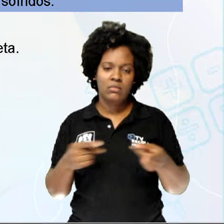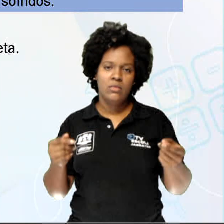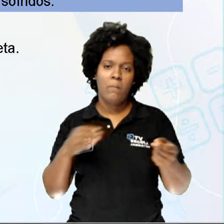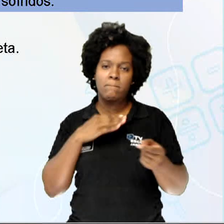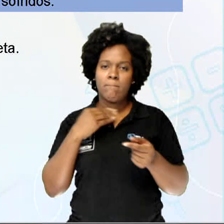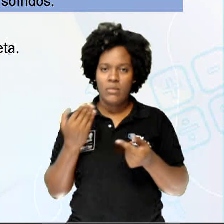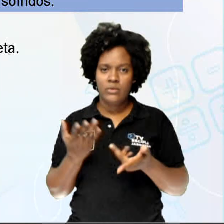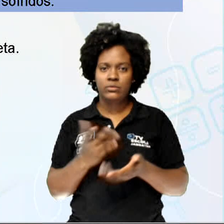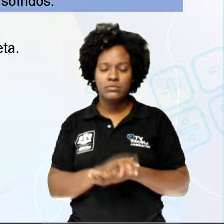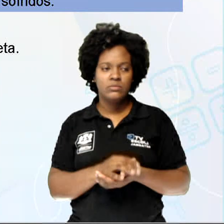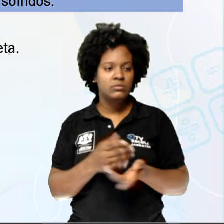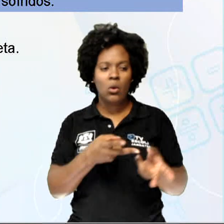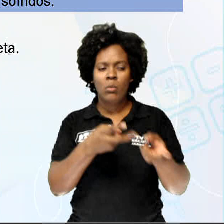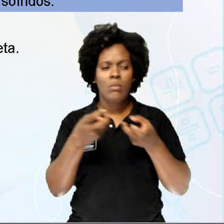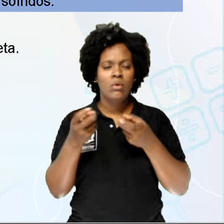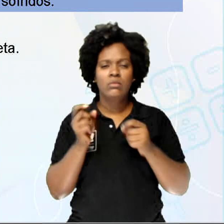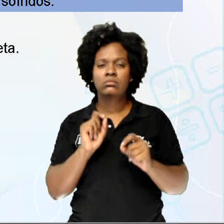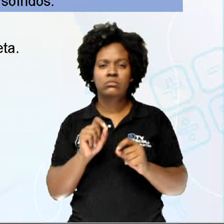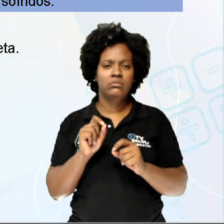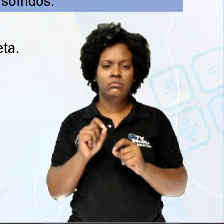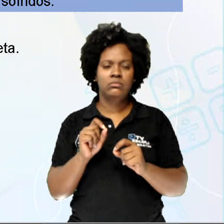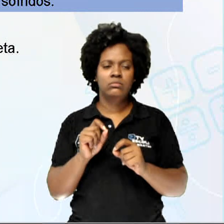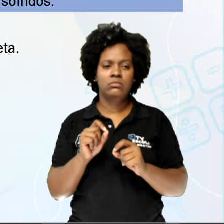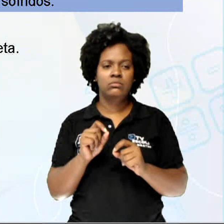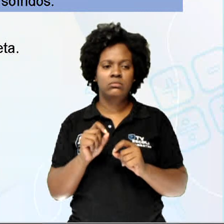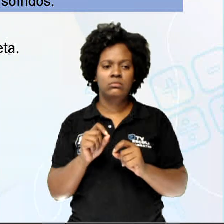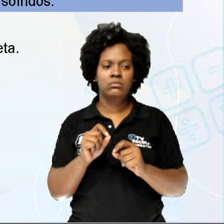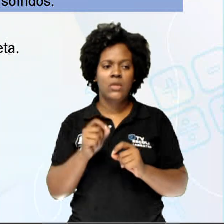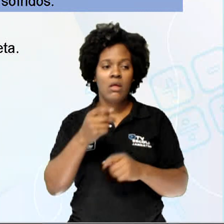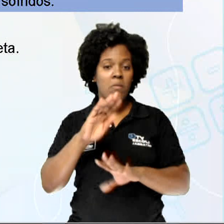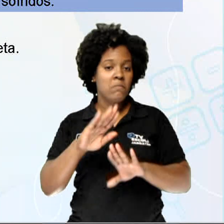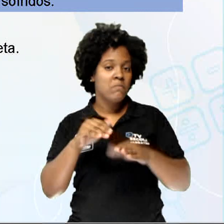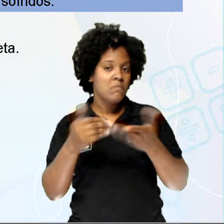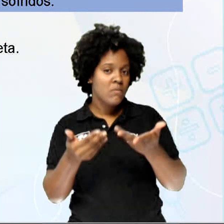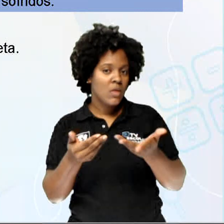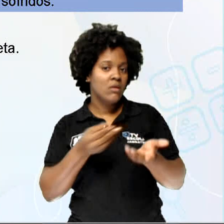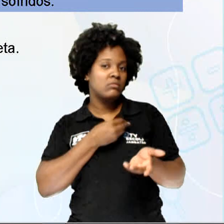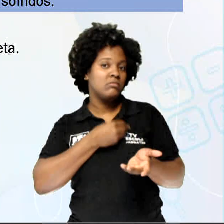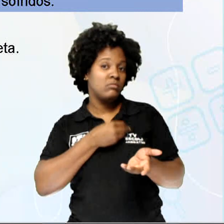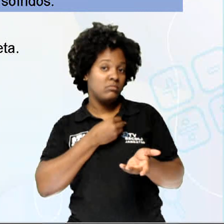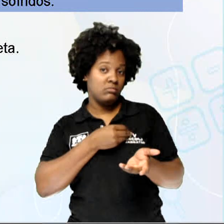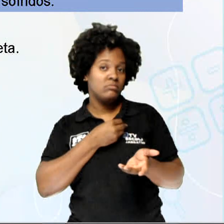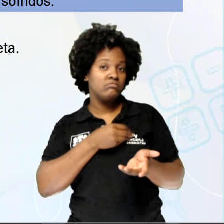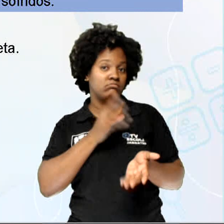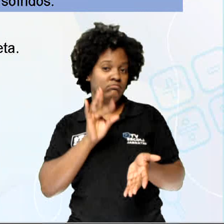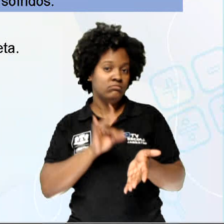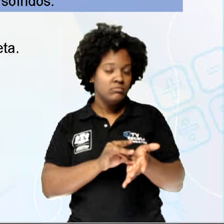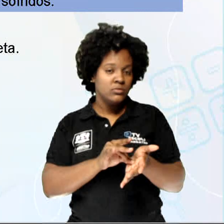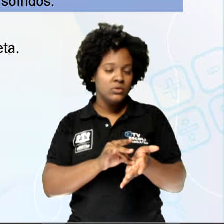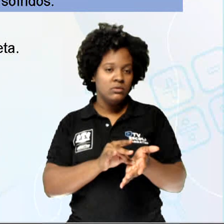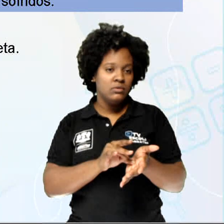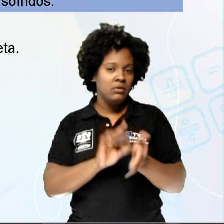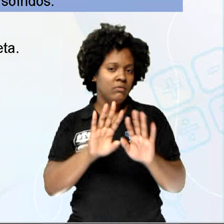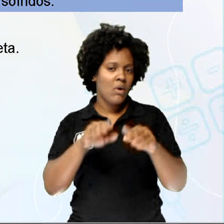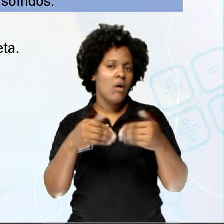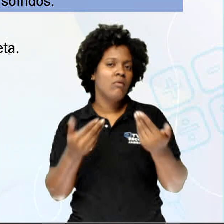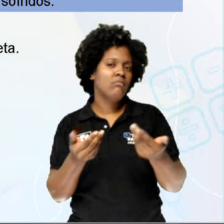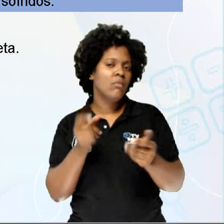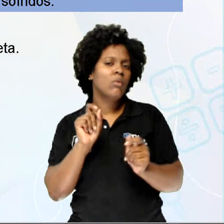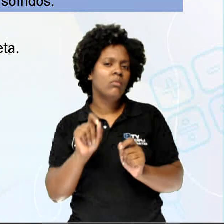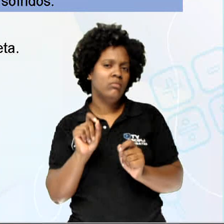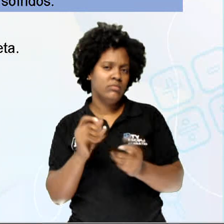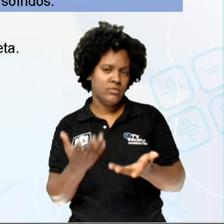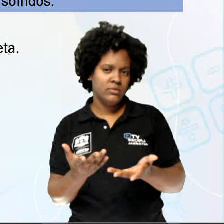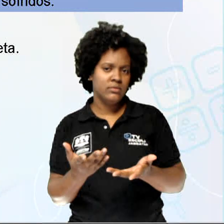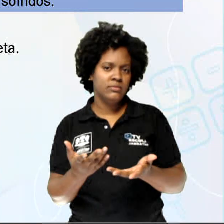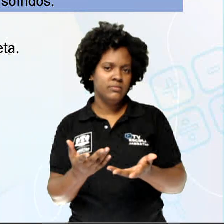Logo a gente percebe o seguinte, que quem sobrevive, sobrevive a algo. Foi dessa forma que a regência